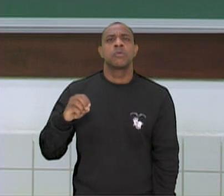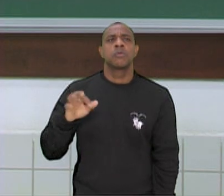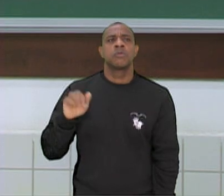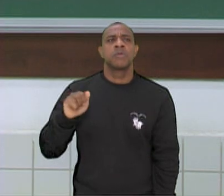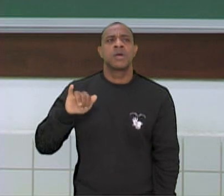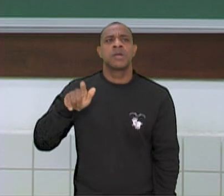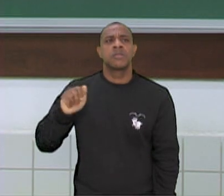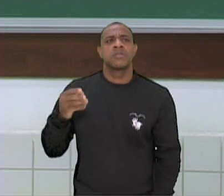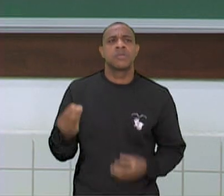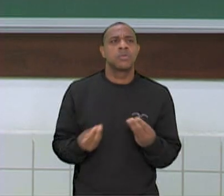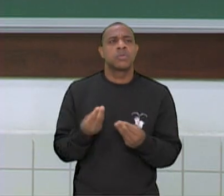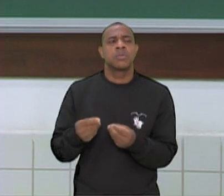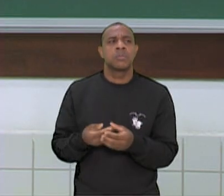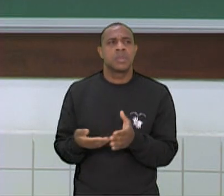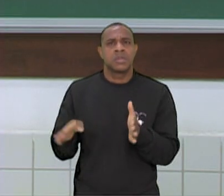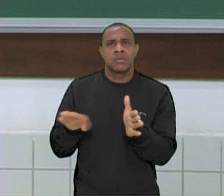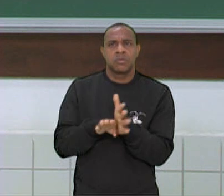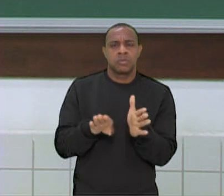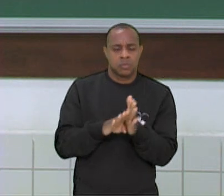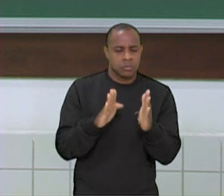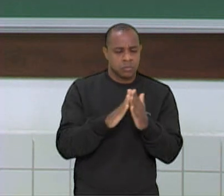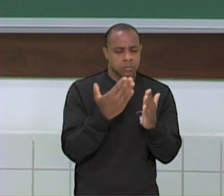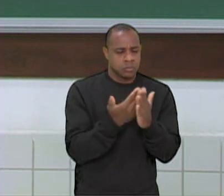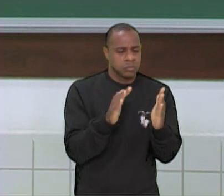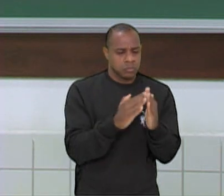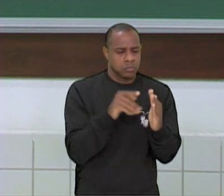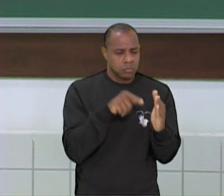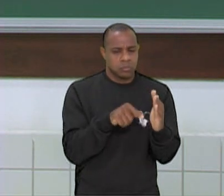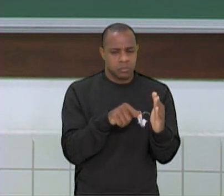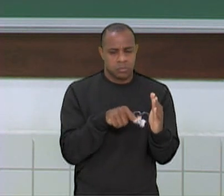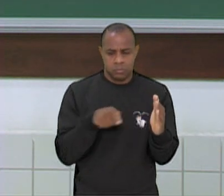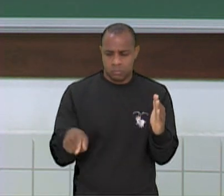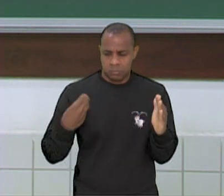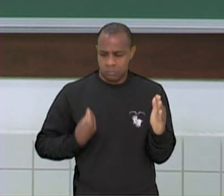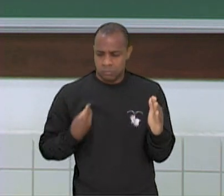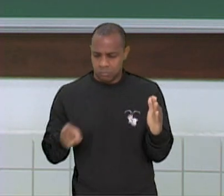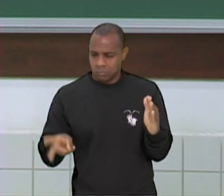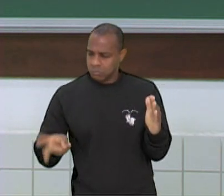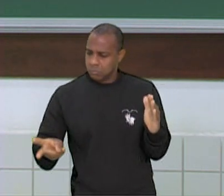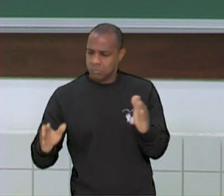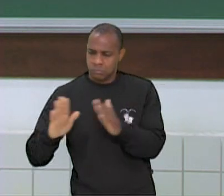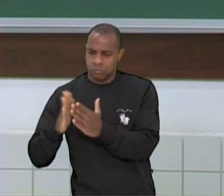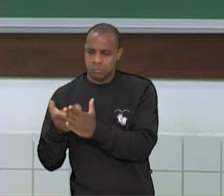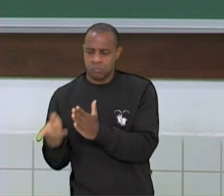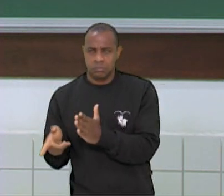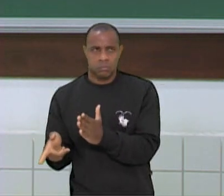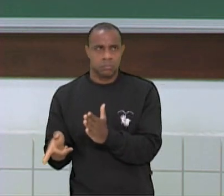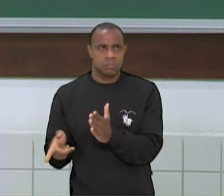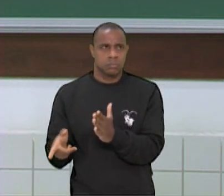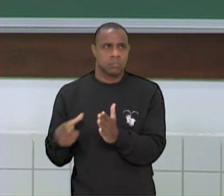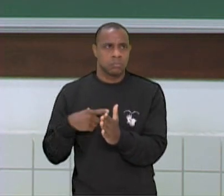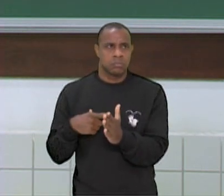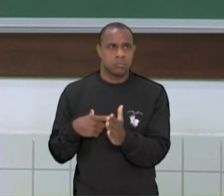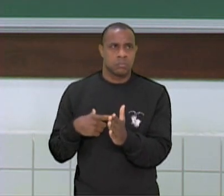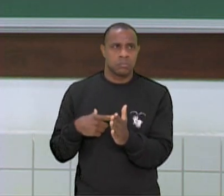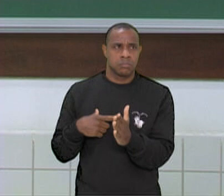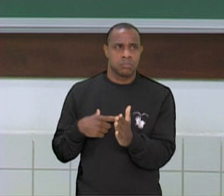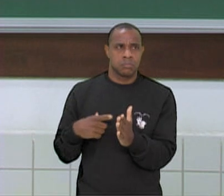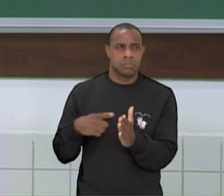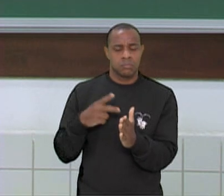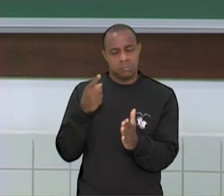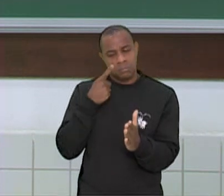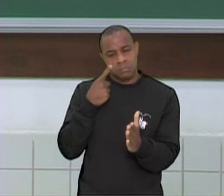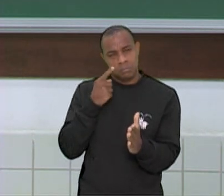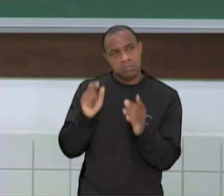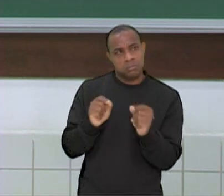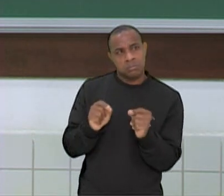Uma escola que chega, ela tenta derrubar a escola que está vigente, que passou. Então ela vai deglutir, ela vai comer, ela vai